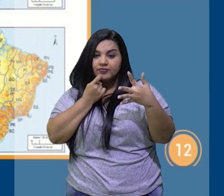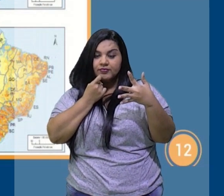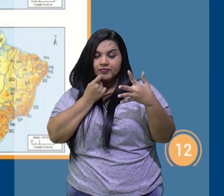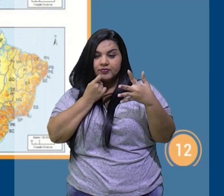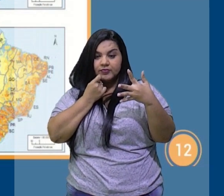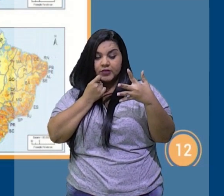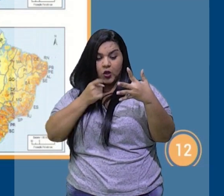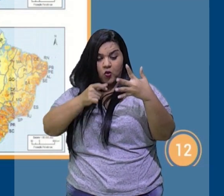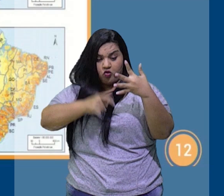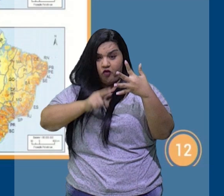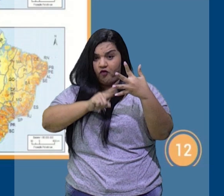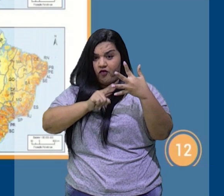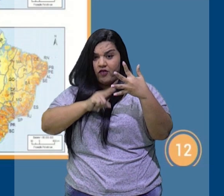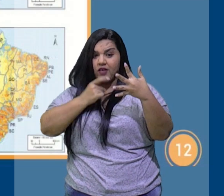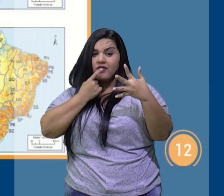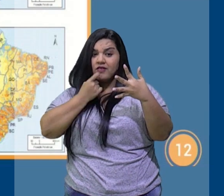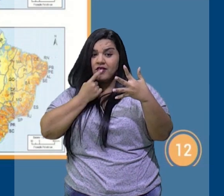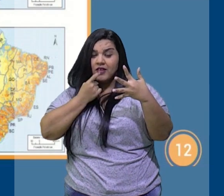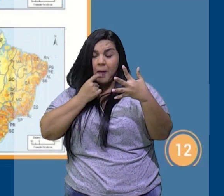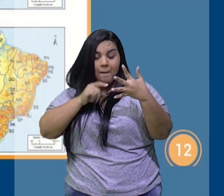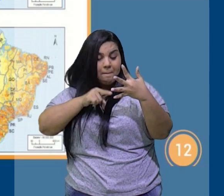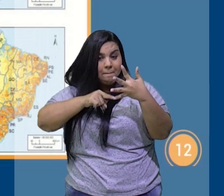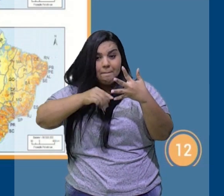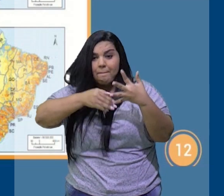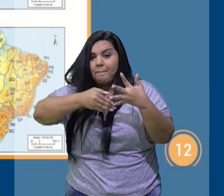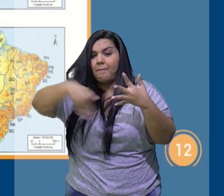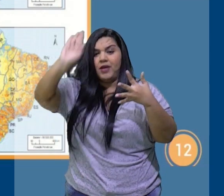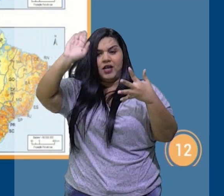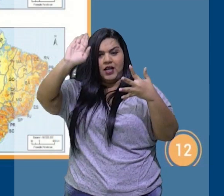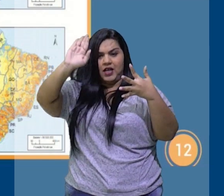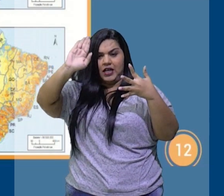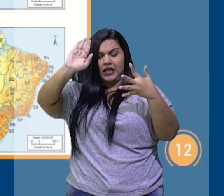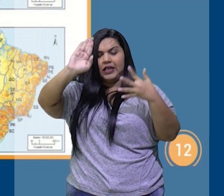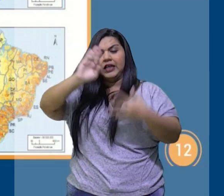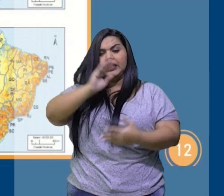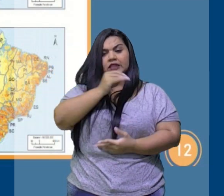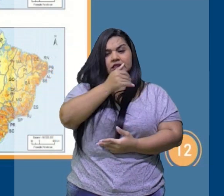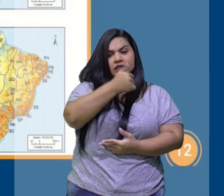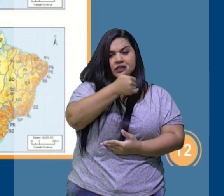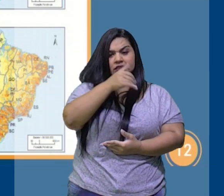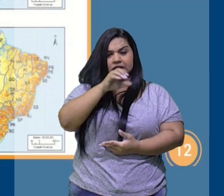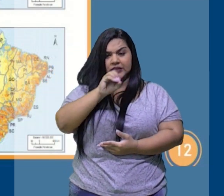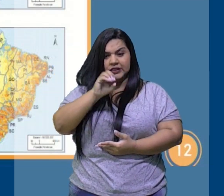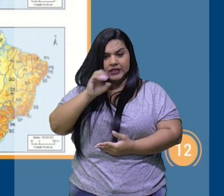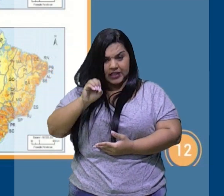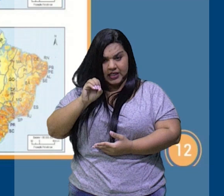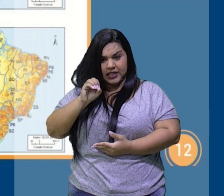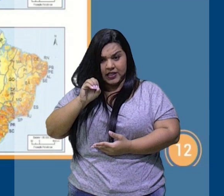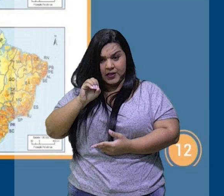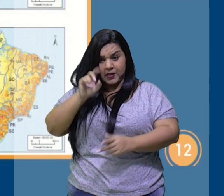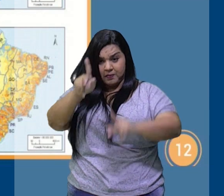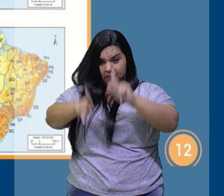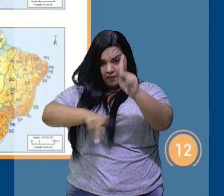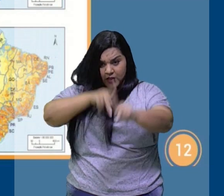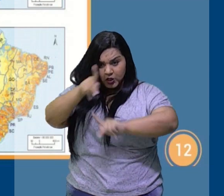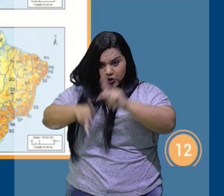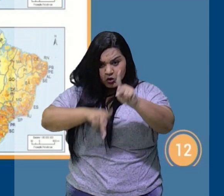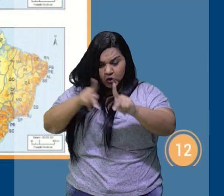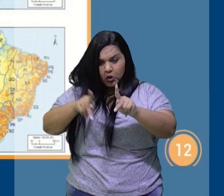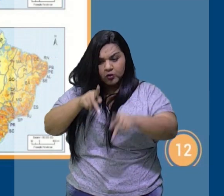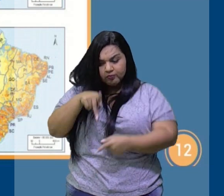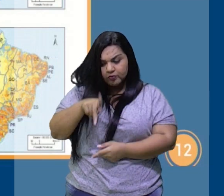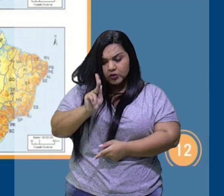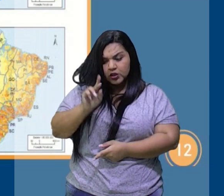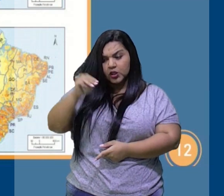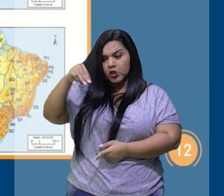onde a população ela é mais de 100 habitantes por quilômetro quadrado, né? E nós sabemos que